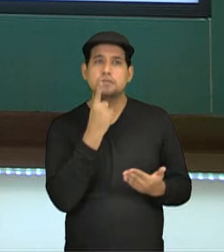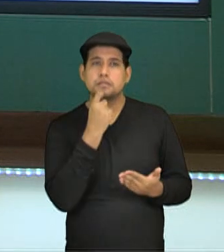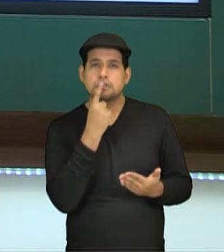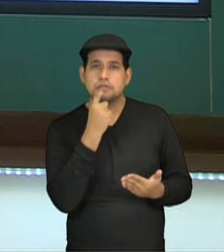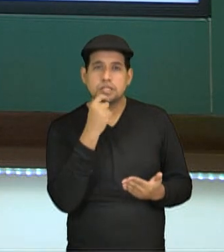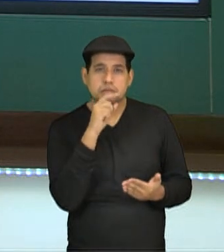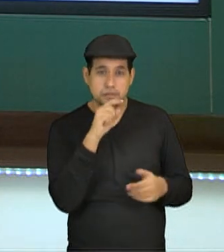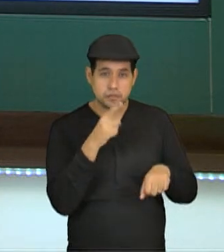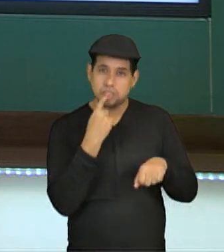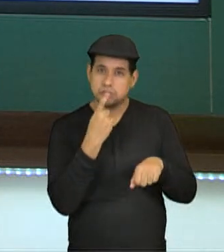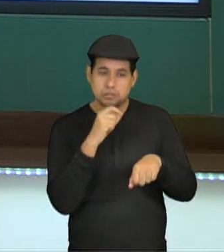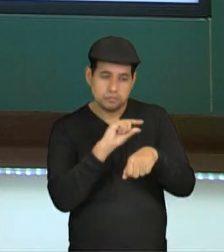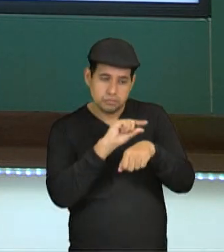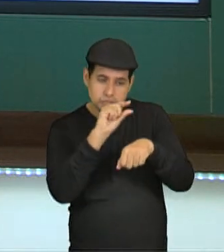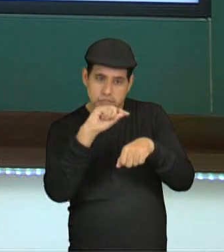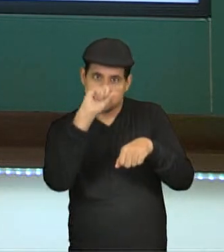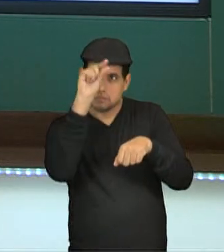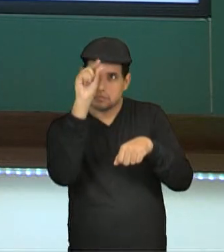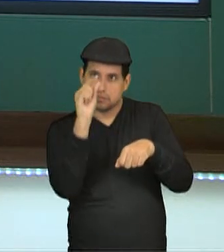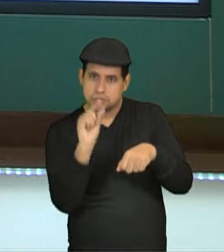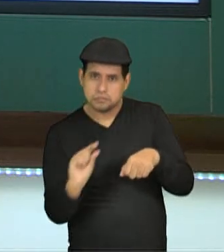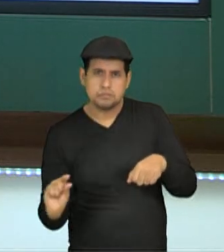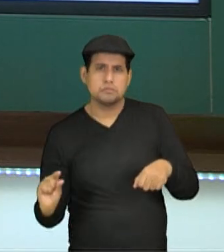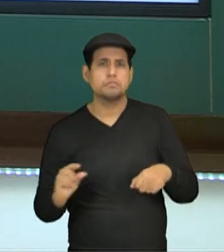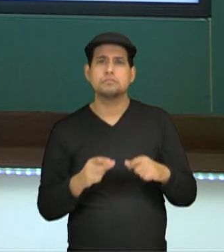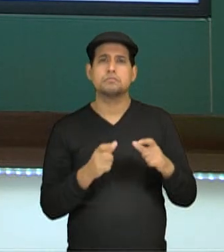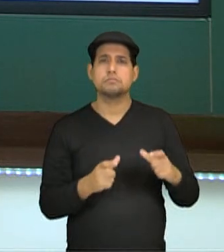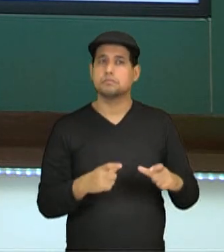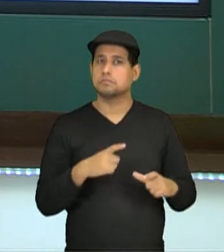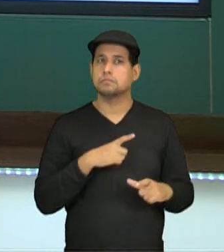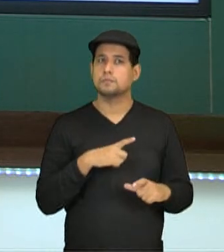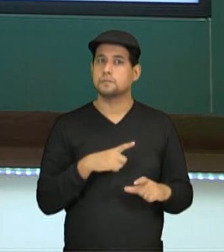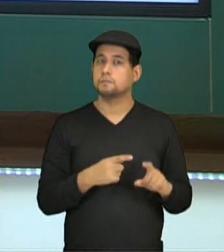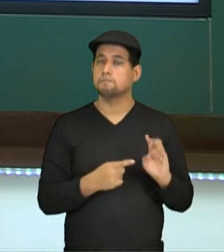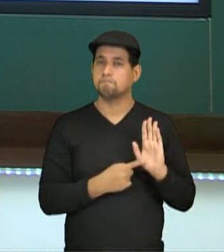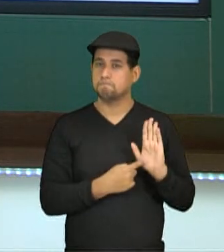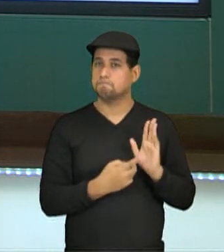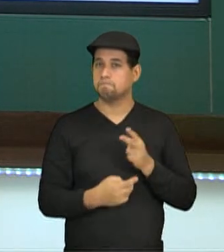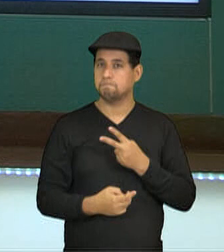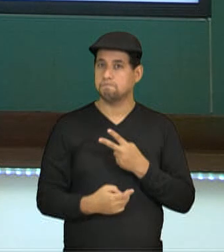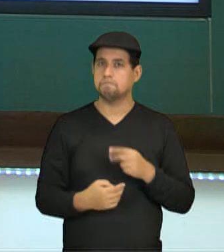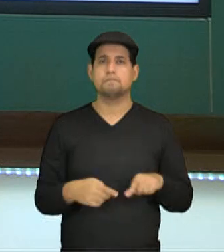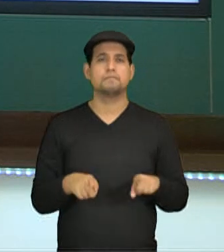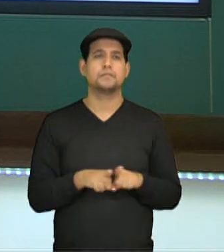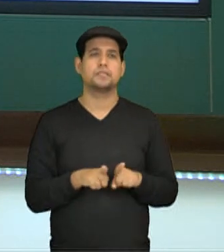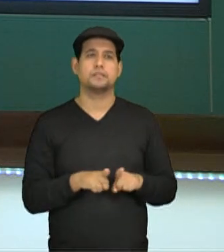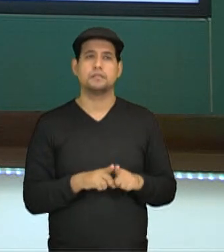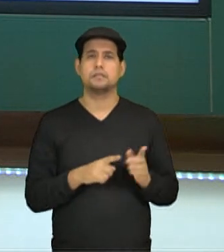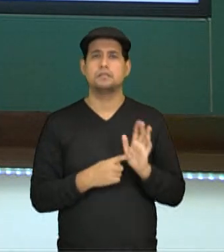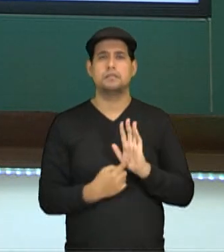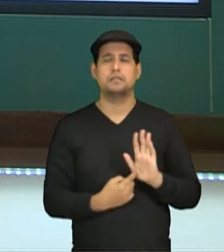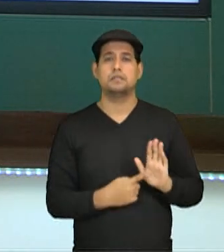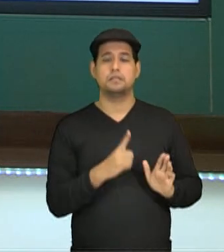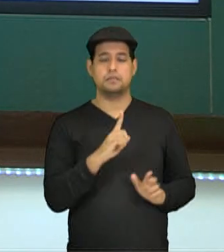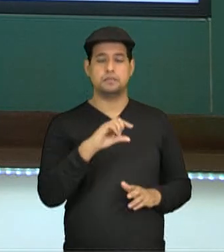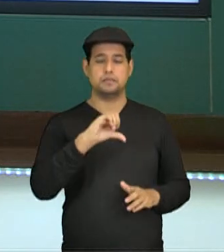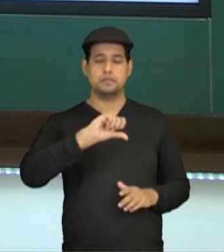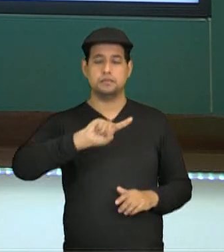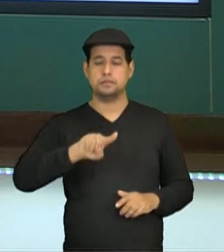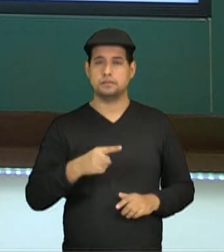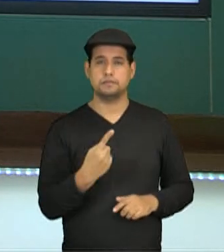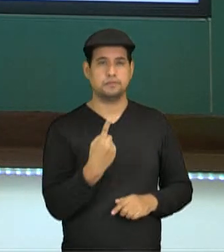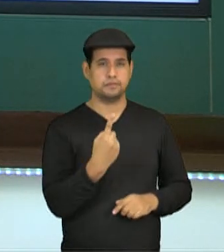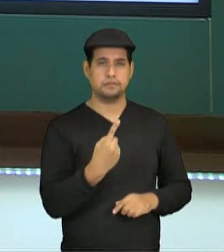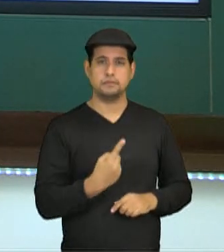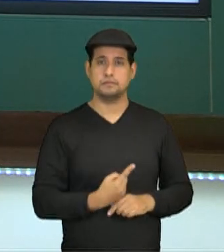minha temperatura. Aonde que ela está mais baixa? Nesse ponto aqui, né? Que também o gráfico me deu, que é